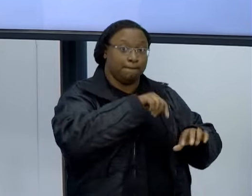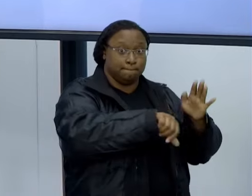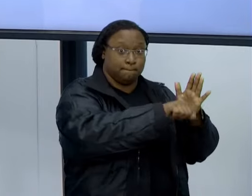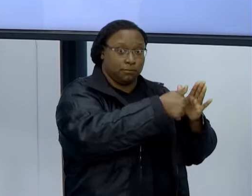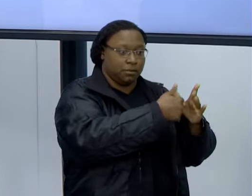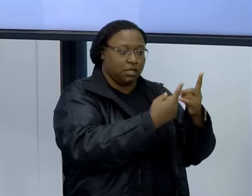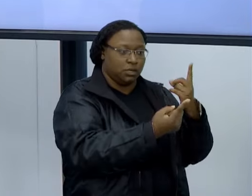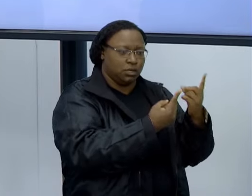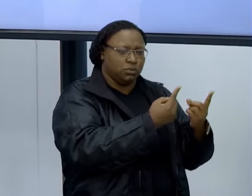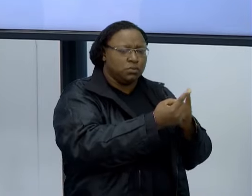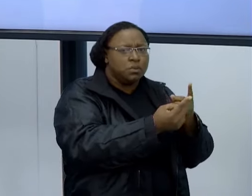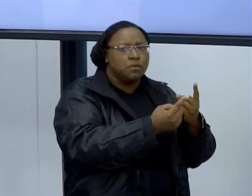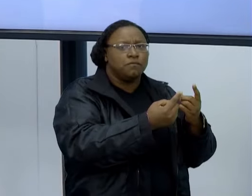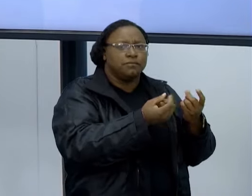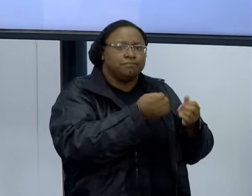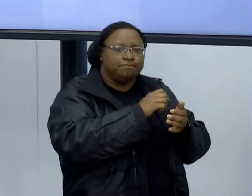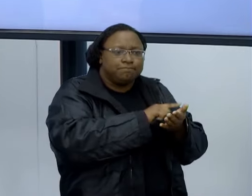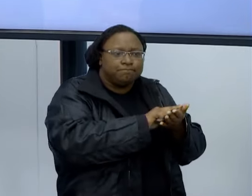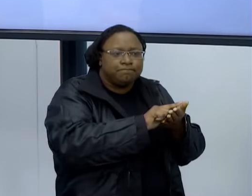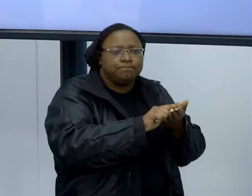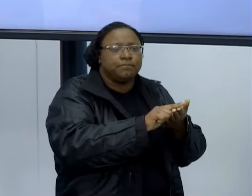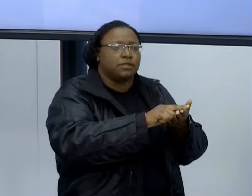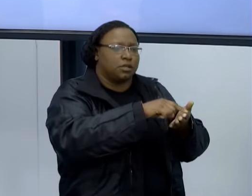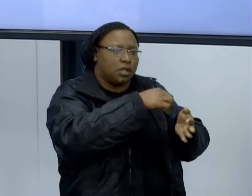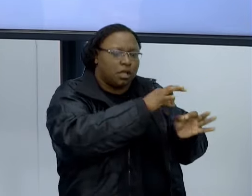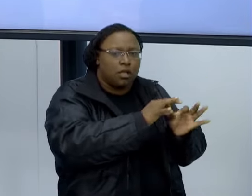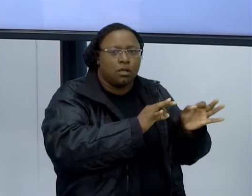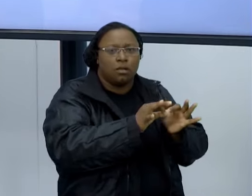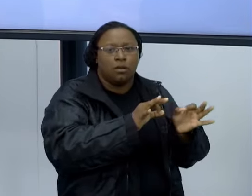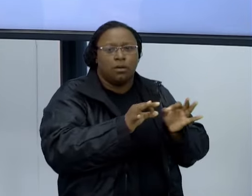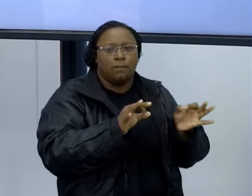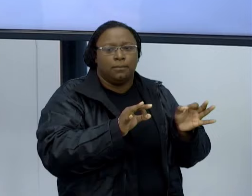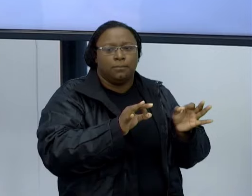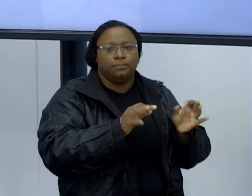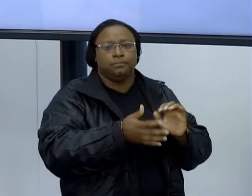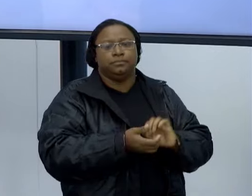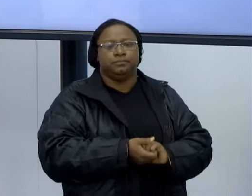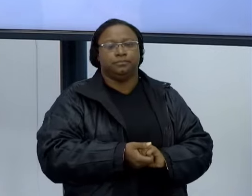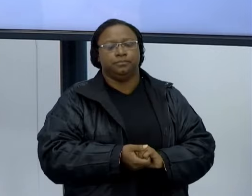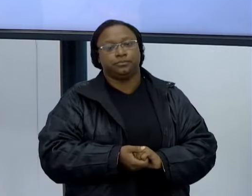isso é importante? E é aí que a gente travou em alguns detalhes que a gente vai